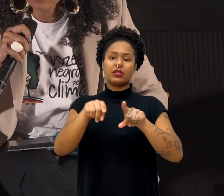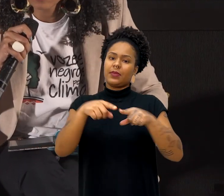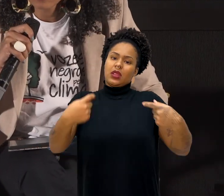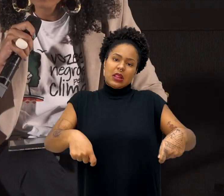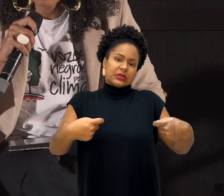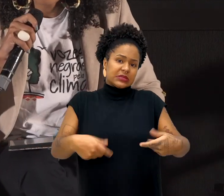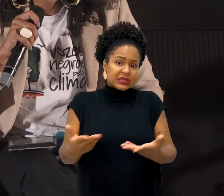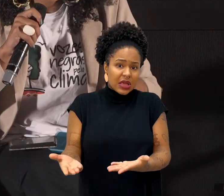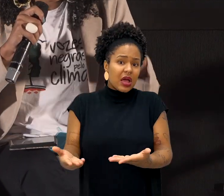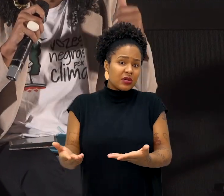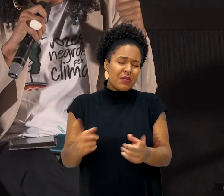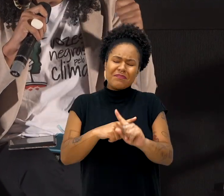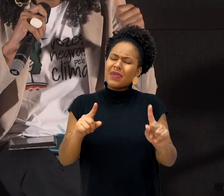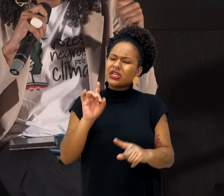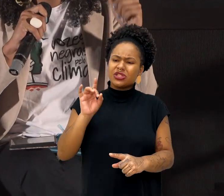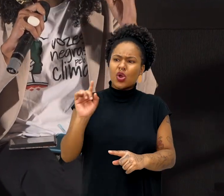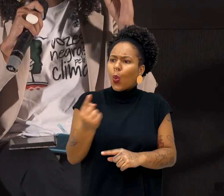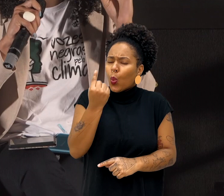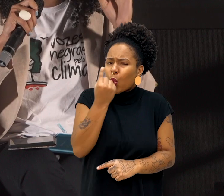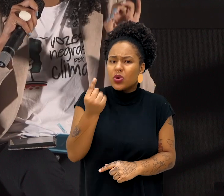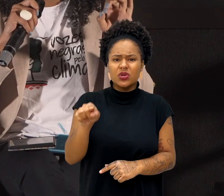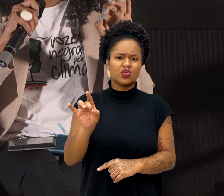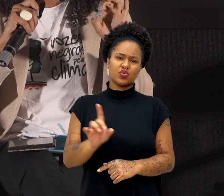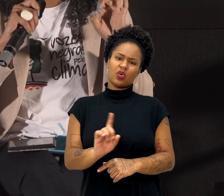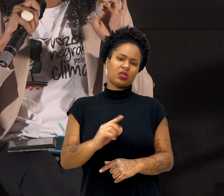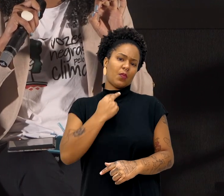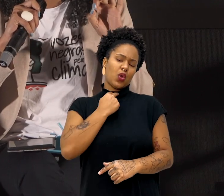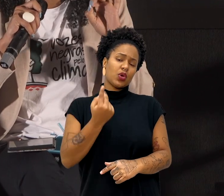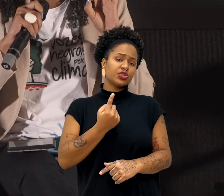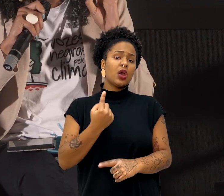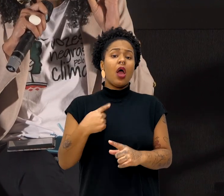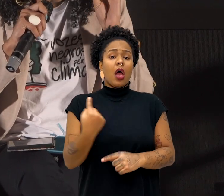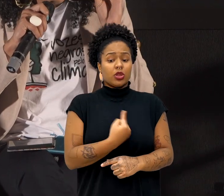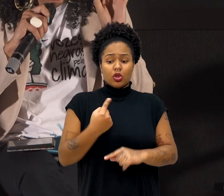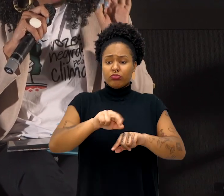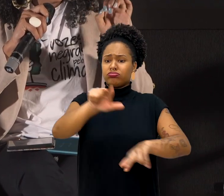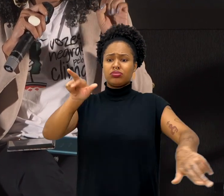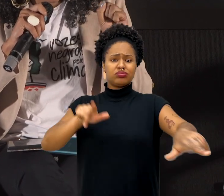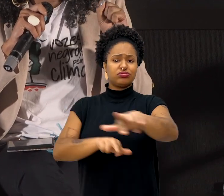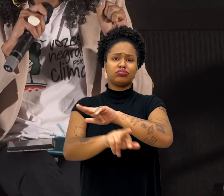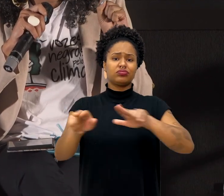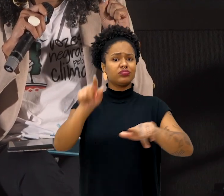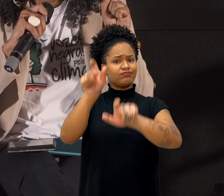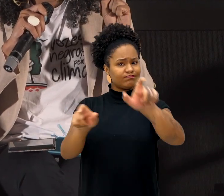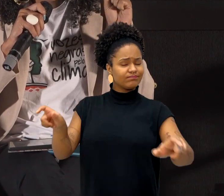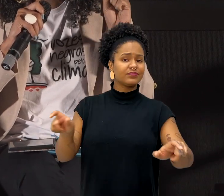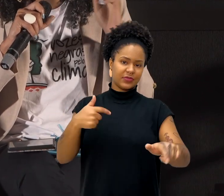território, que faz parte da luta e é extremamente necessário, mas não pode ser